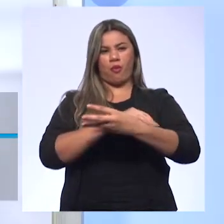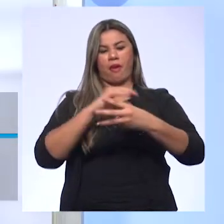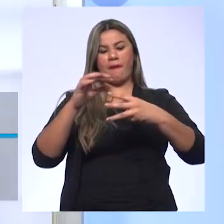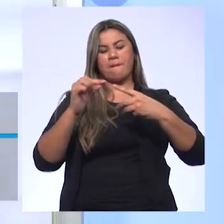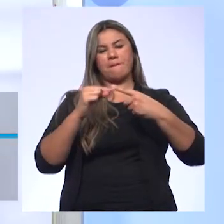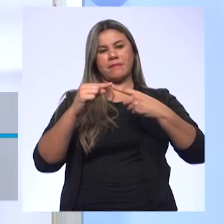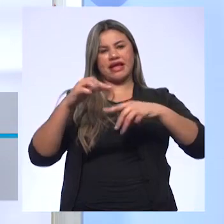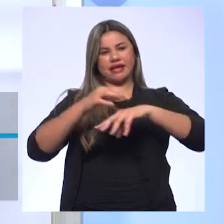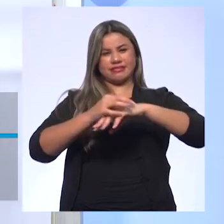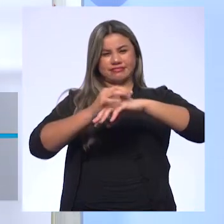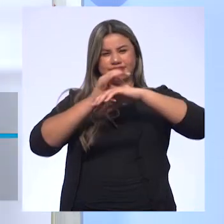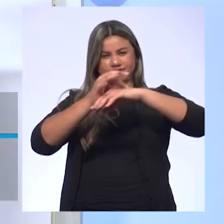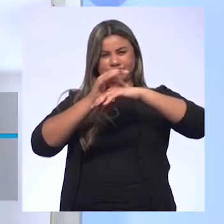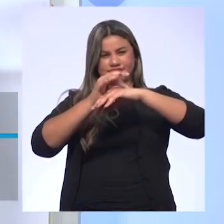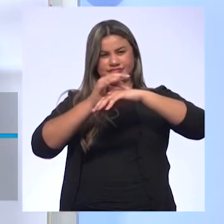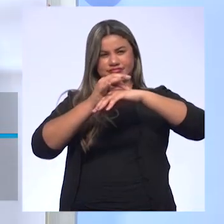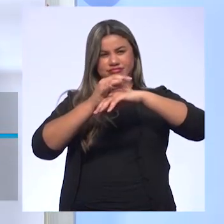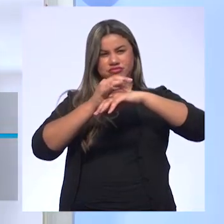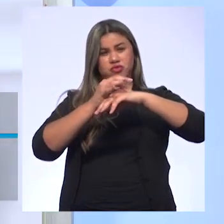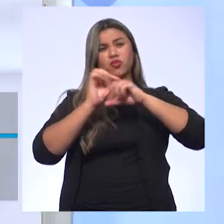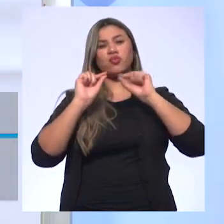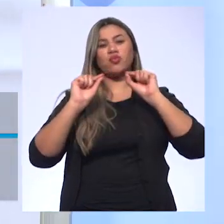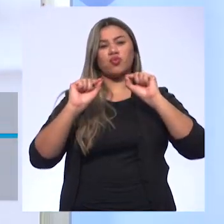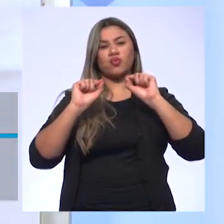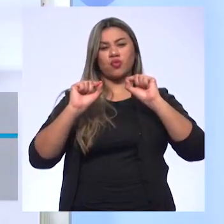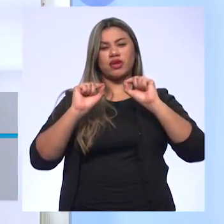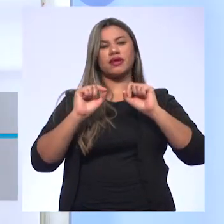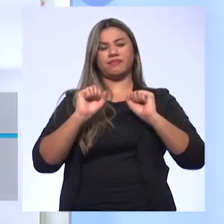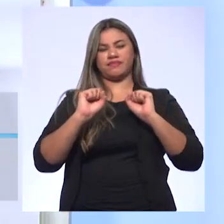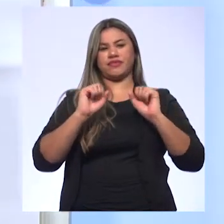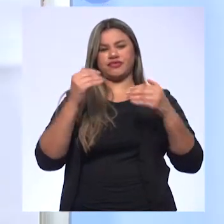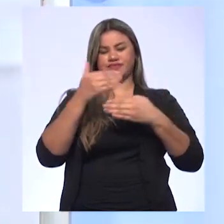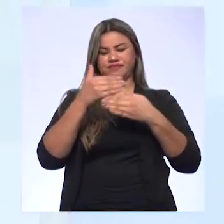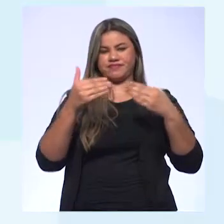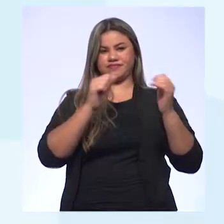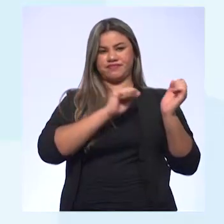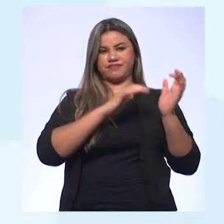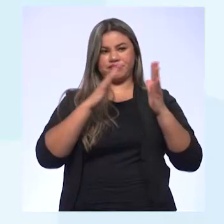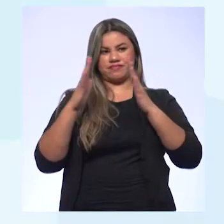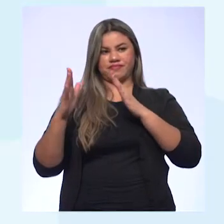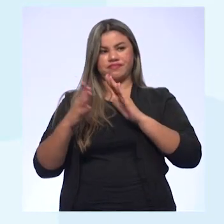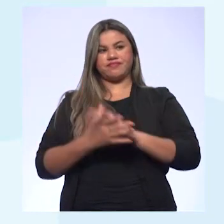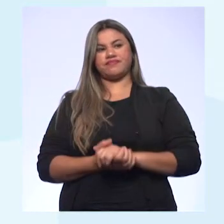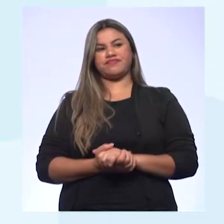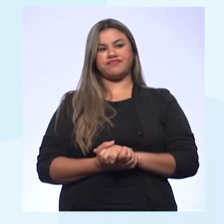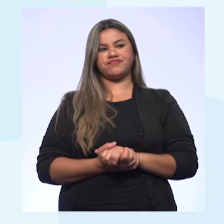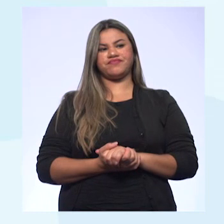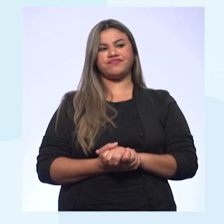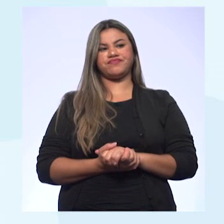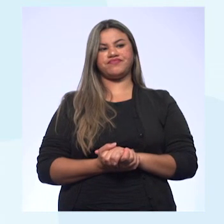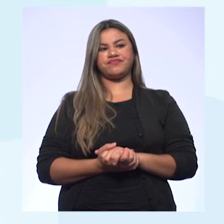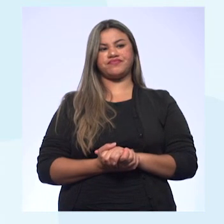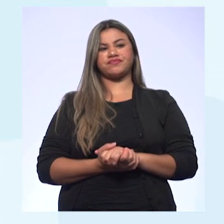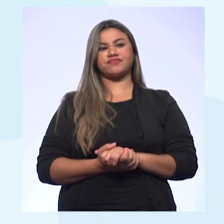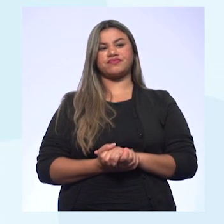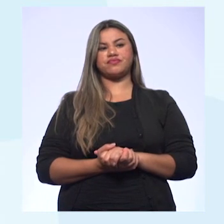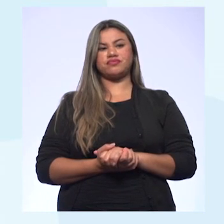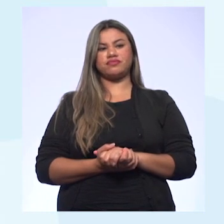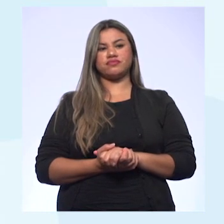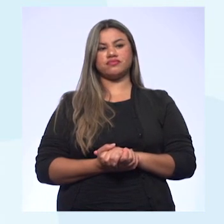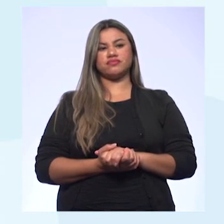carne, né? Vermelha e tal. Quais são esses músculos? Pode mostrar na tela, por favor. Esses músculos são os